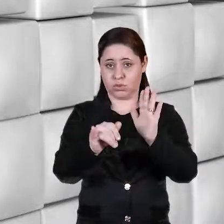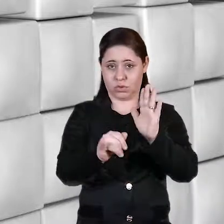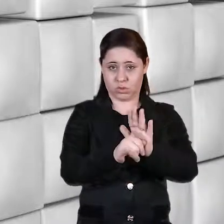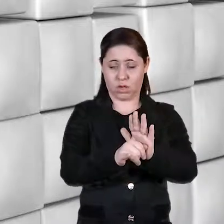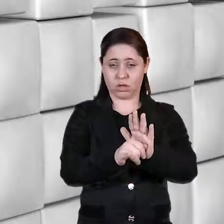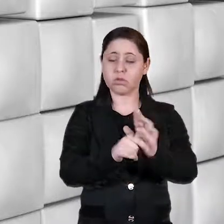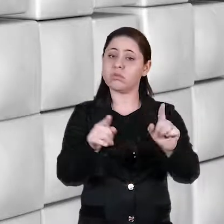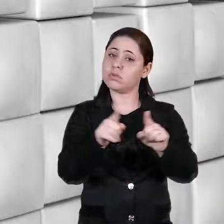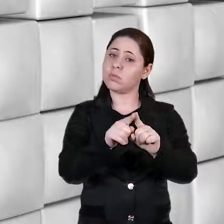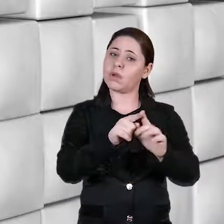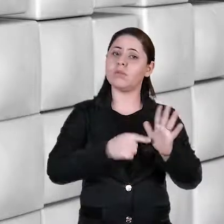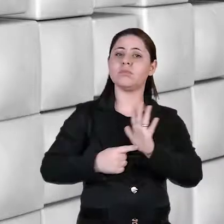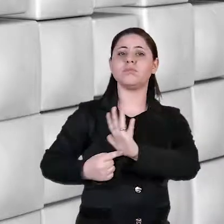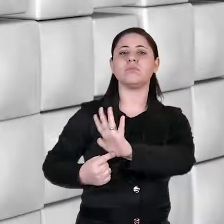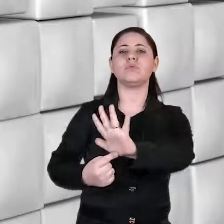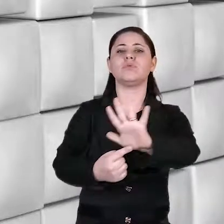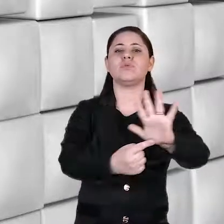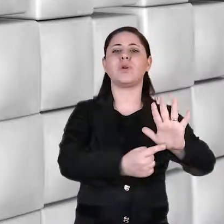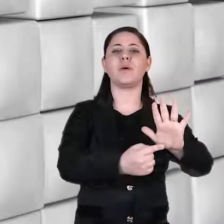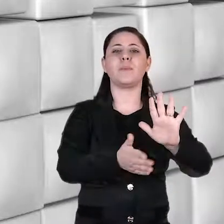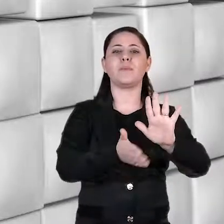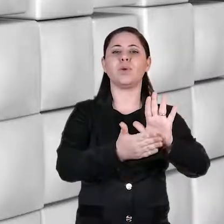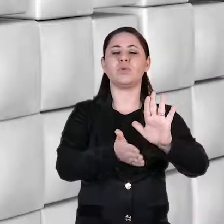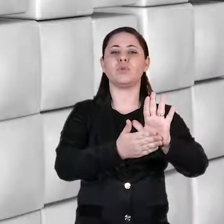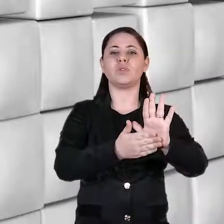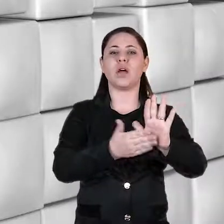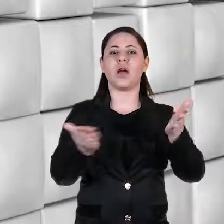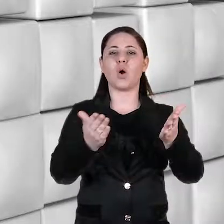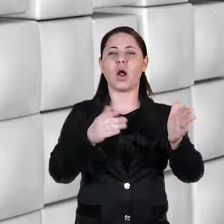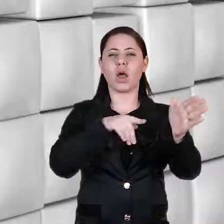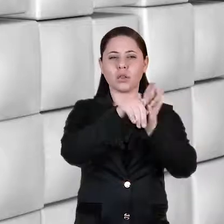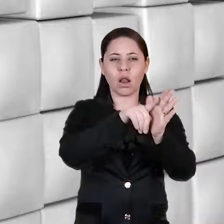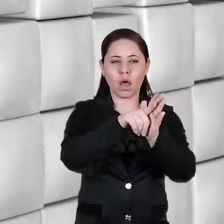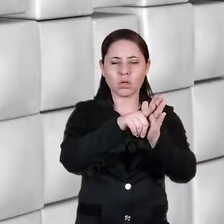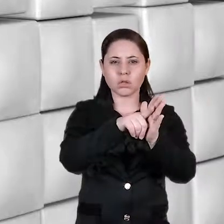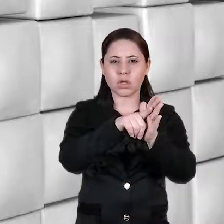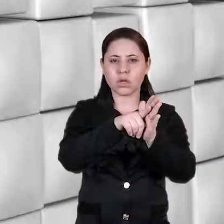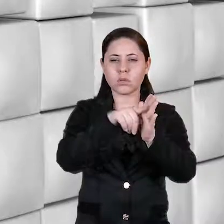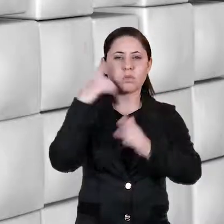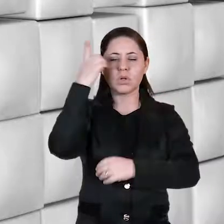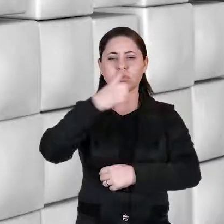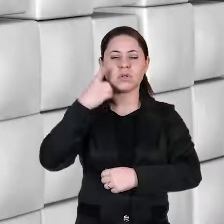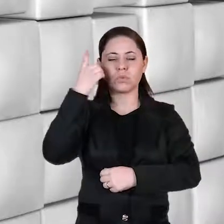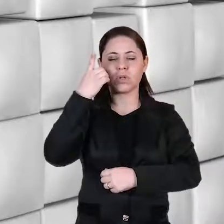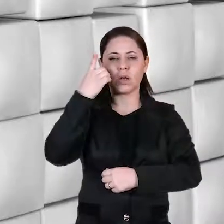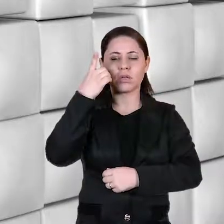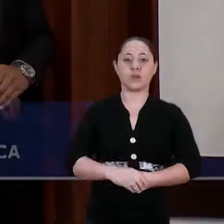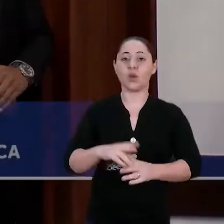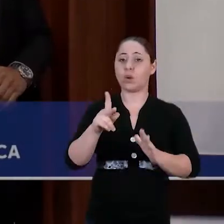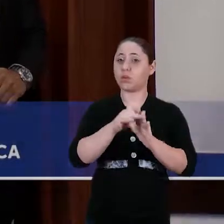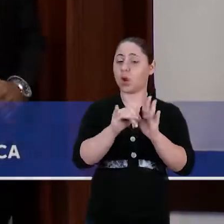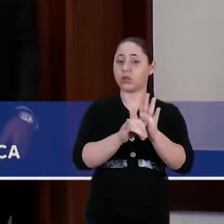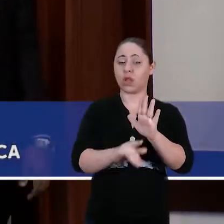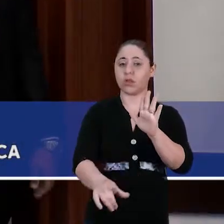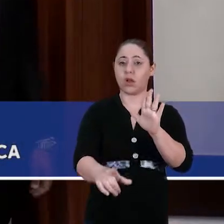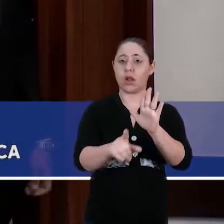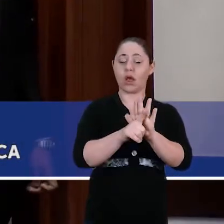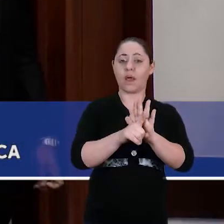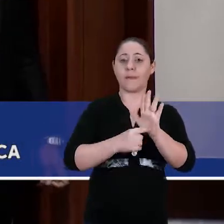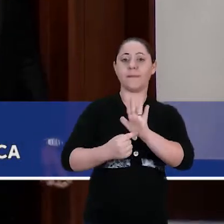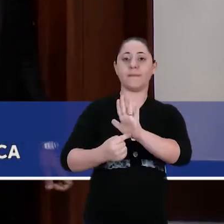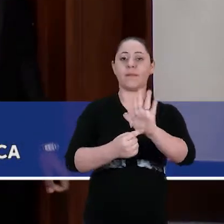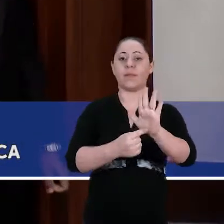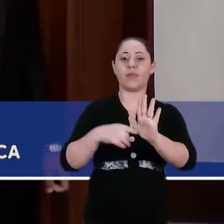desses projetos, houve a apresentação de proposições que agora serão analisadas pelos deputados. O projeto de lei